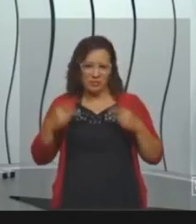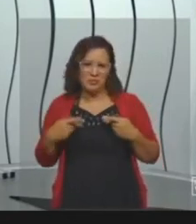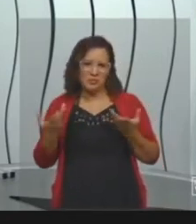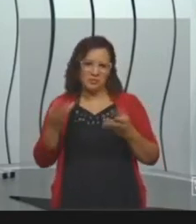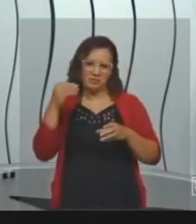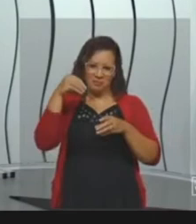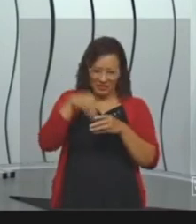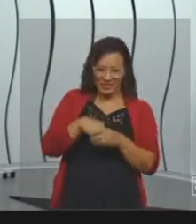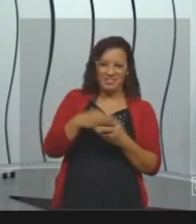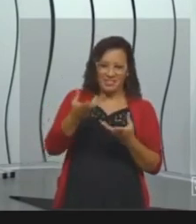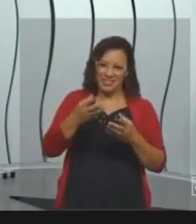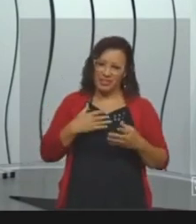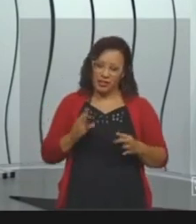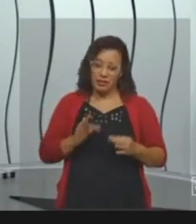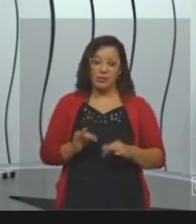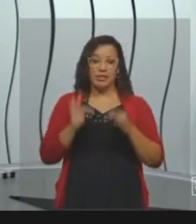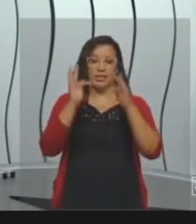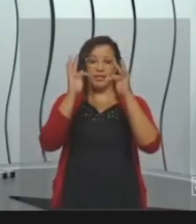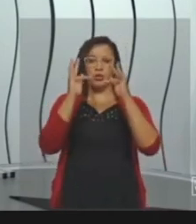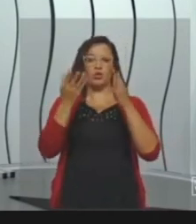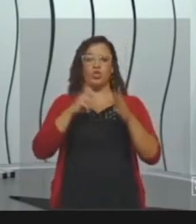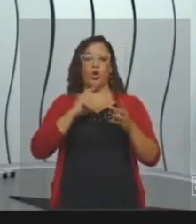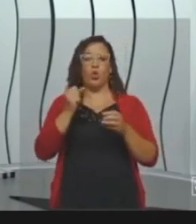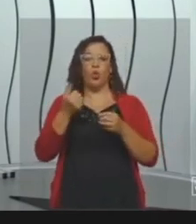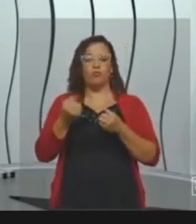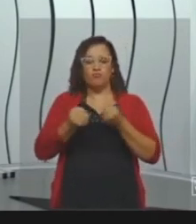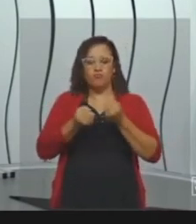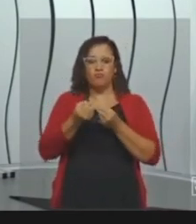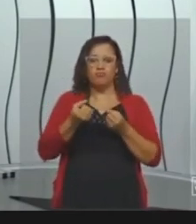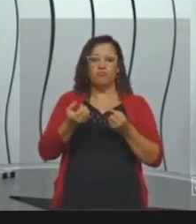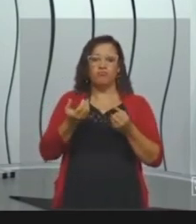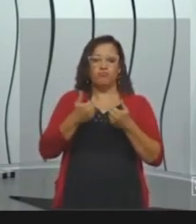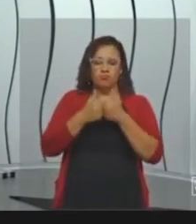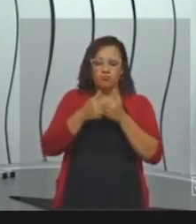no quesito de transporte de cargas materiais.